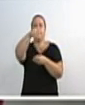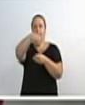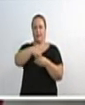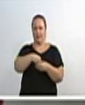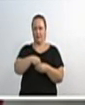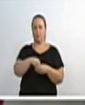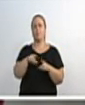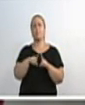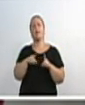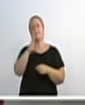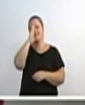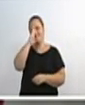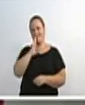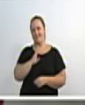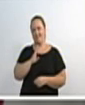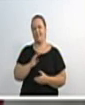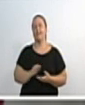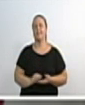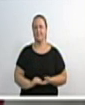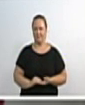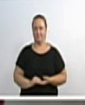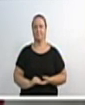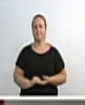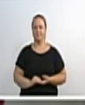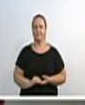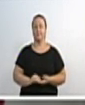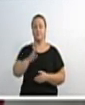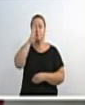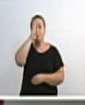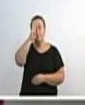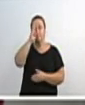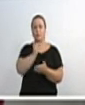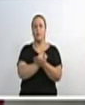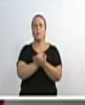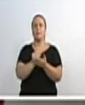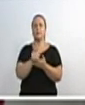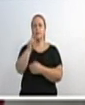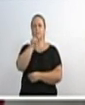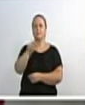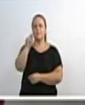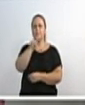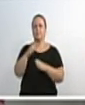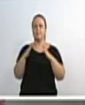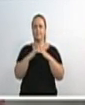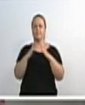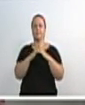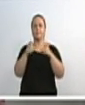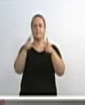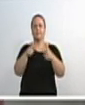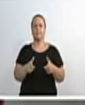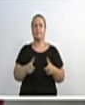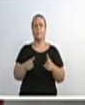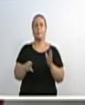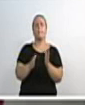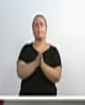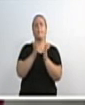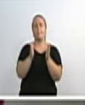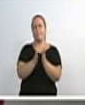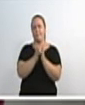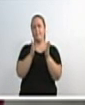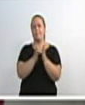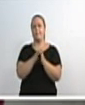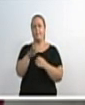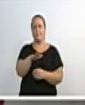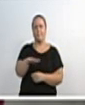forma gratuitamente, principalmente, começando pelas associações de moradores localizadas nas comunidades talvez mais carentes